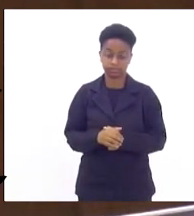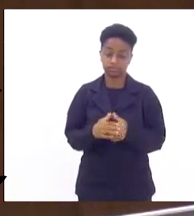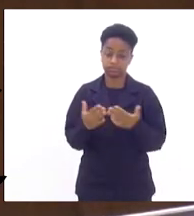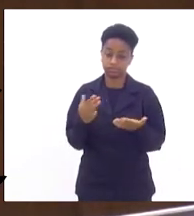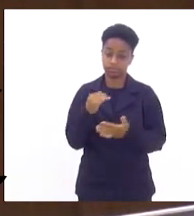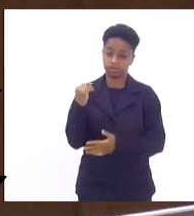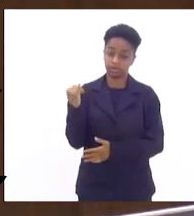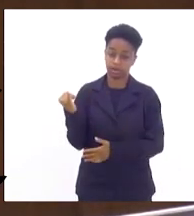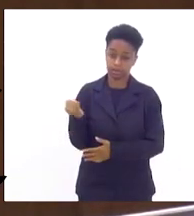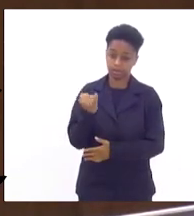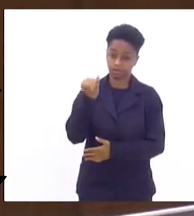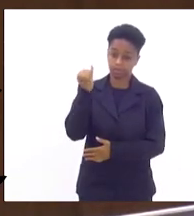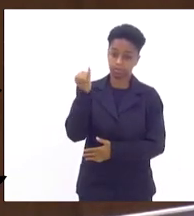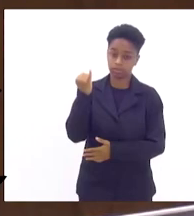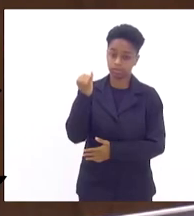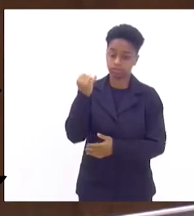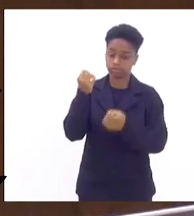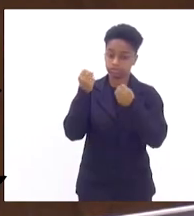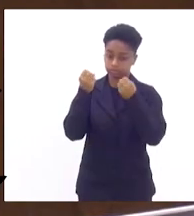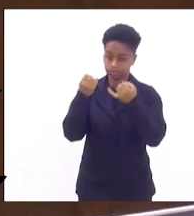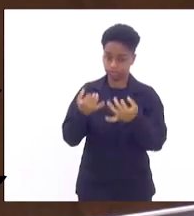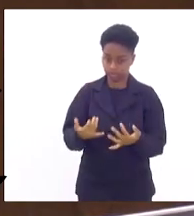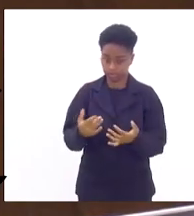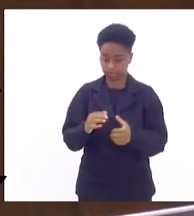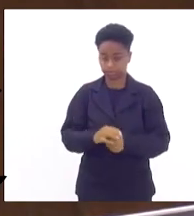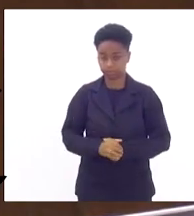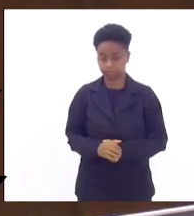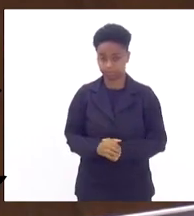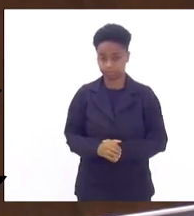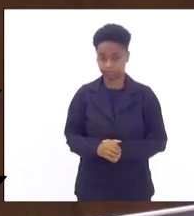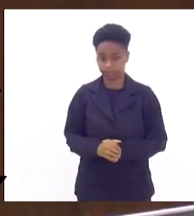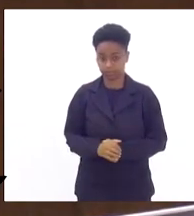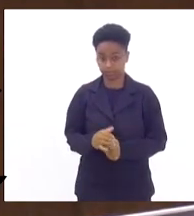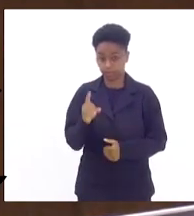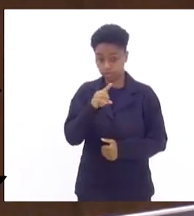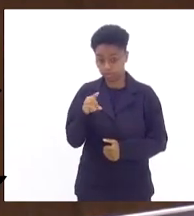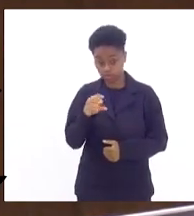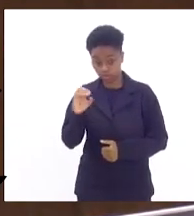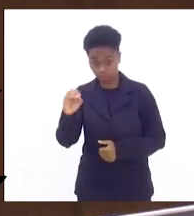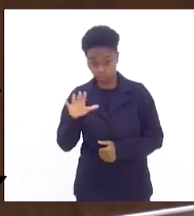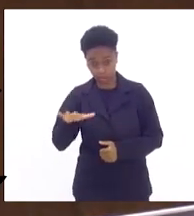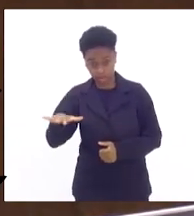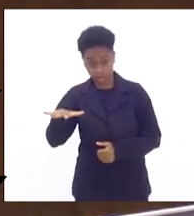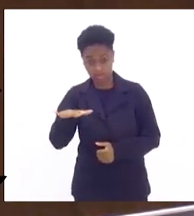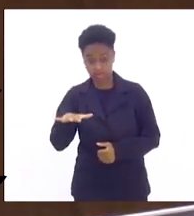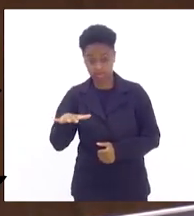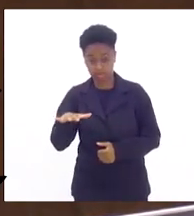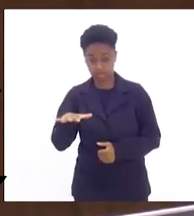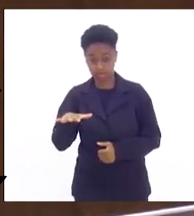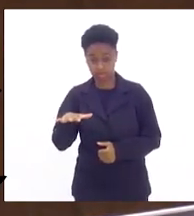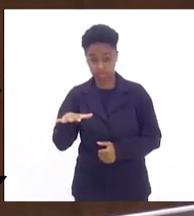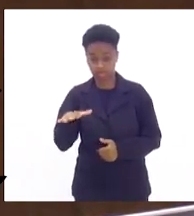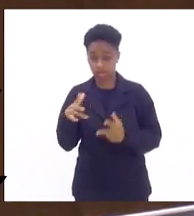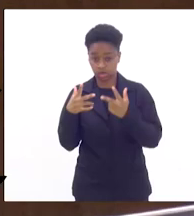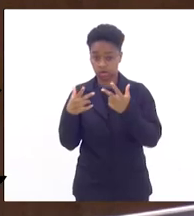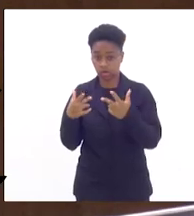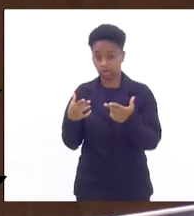Importante aqui dizer que a Zona Oeste, raiz, como foi dito